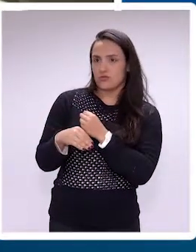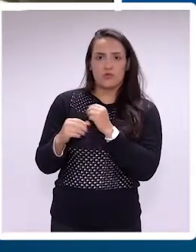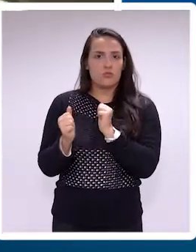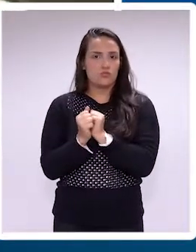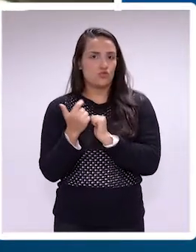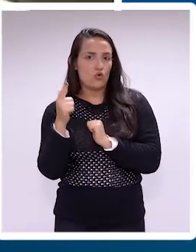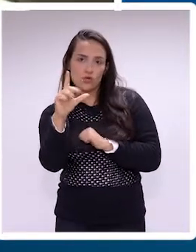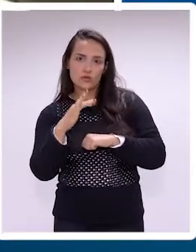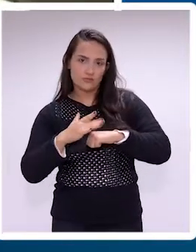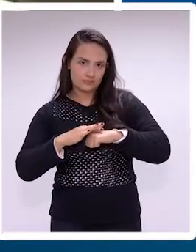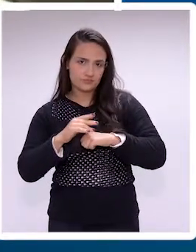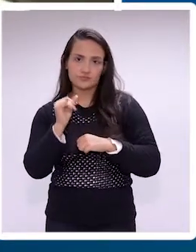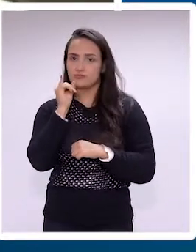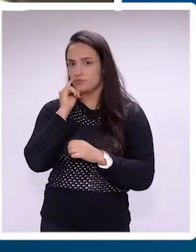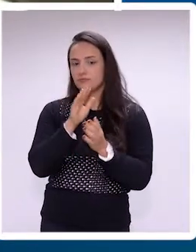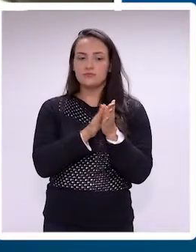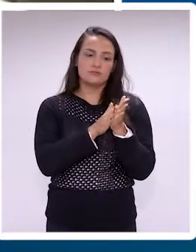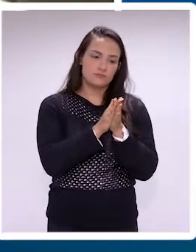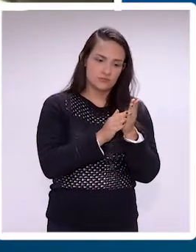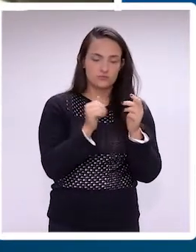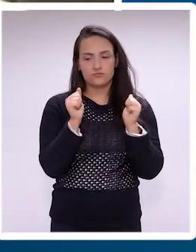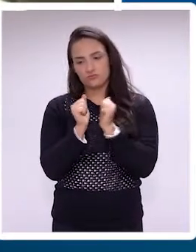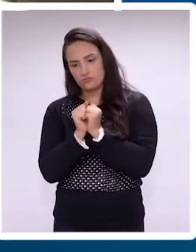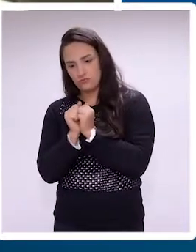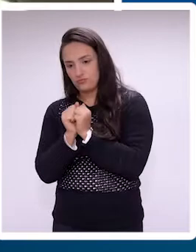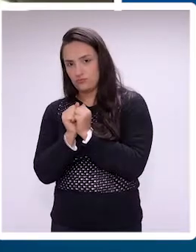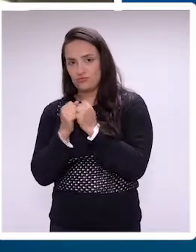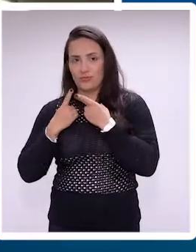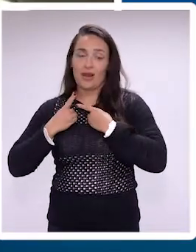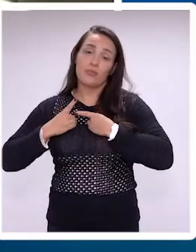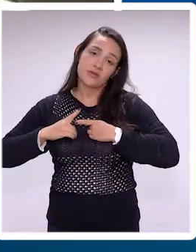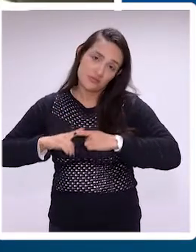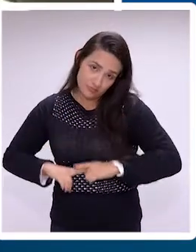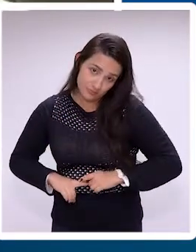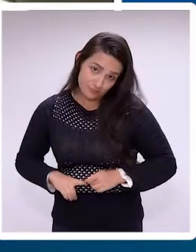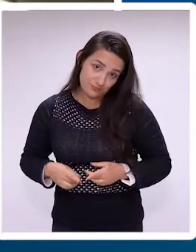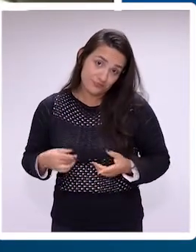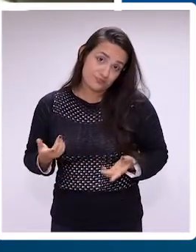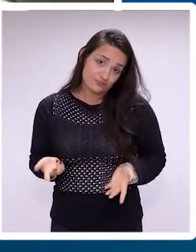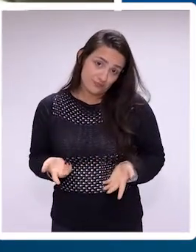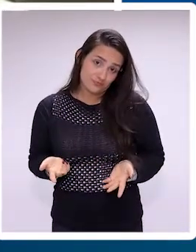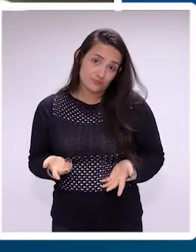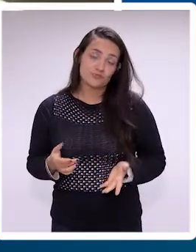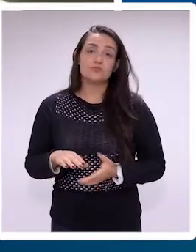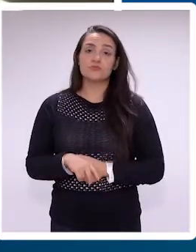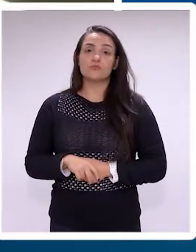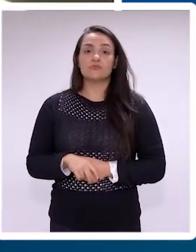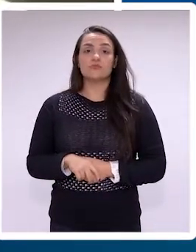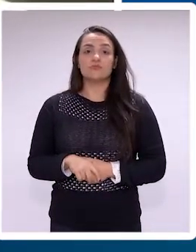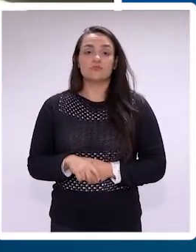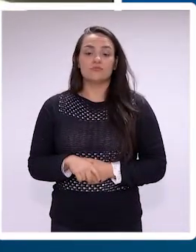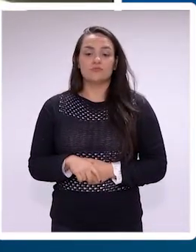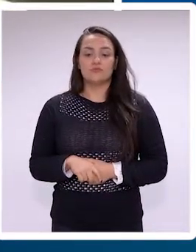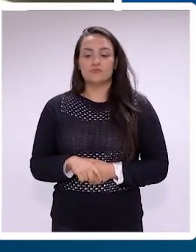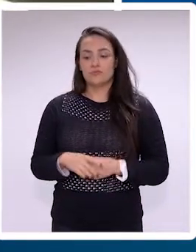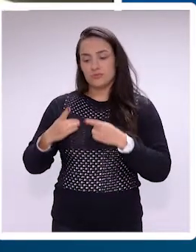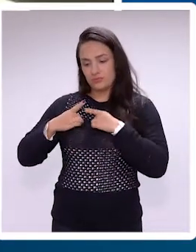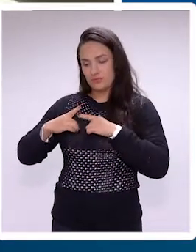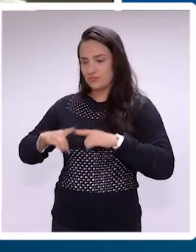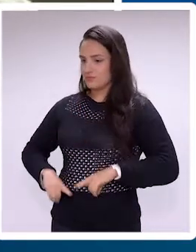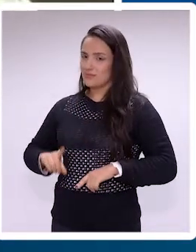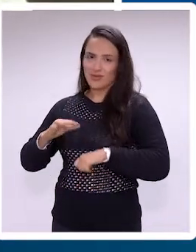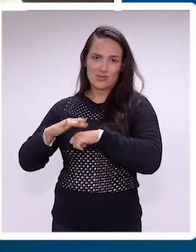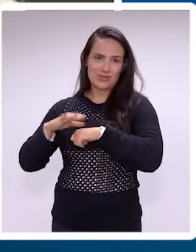comum a ansiedade acompanhar, por exemplo, a depressão, que é a comorbidade mais